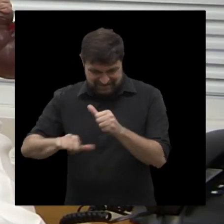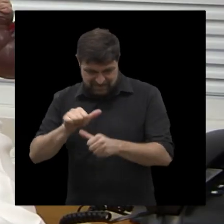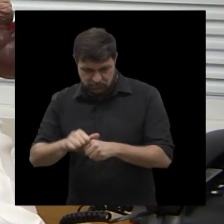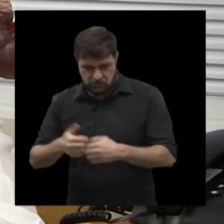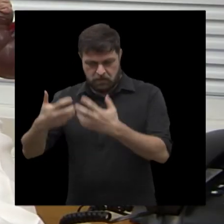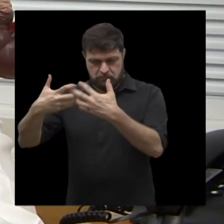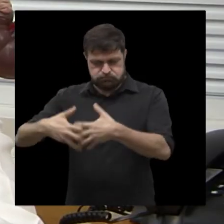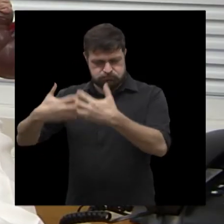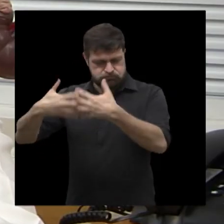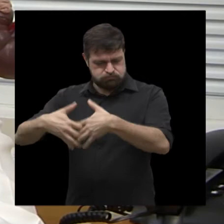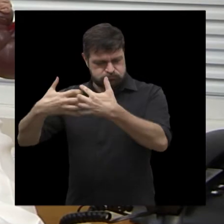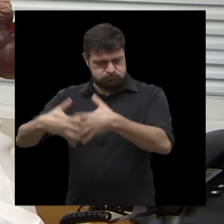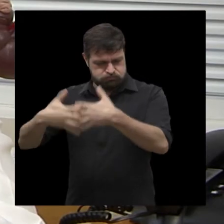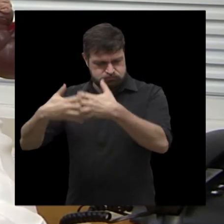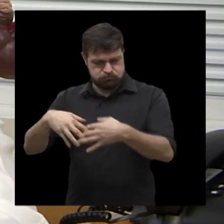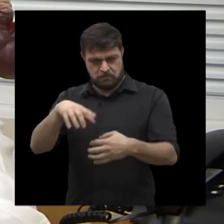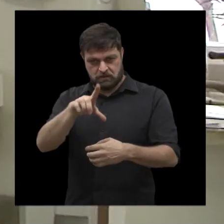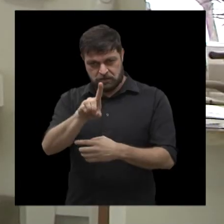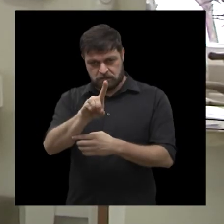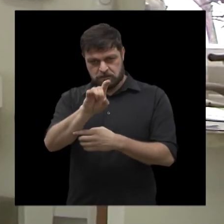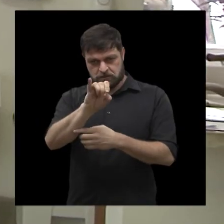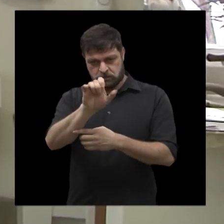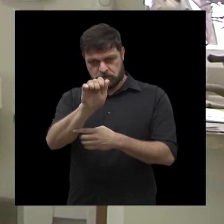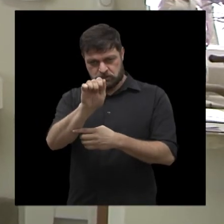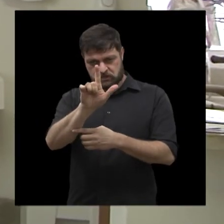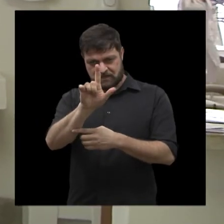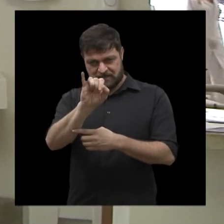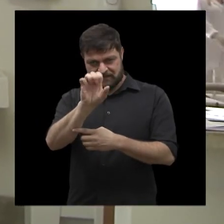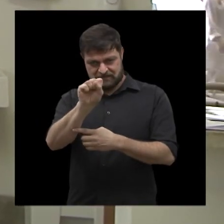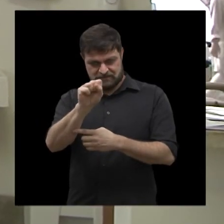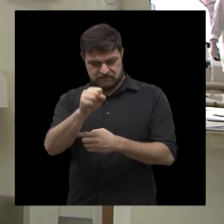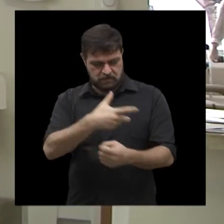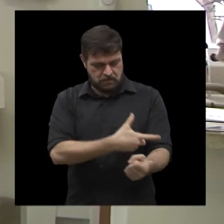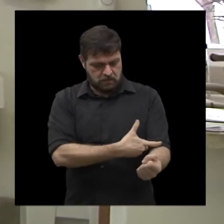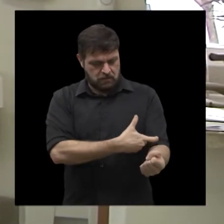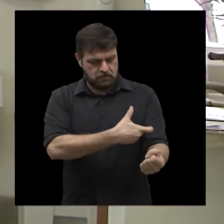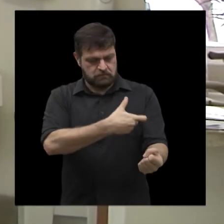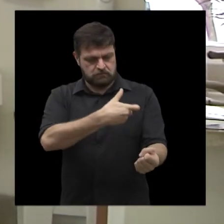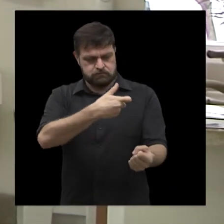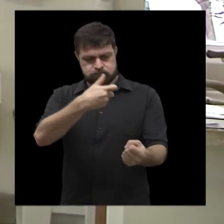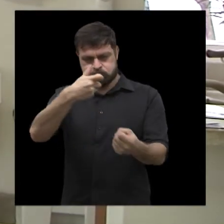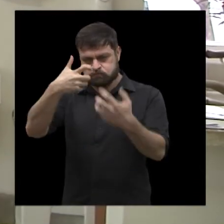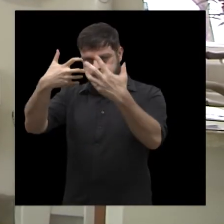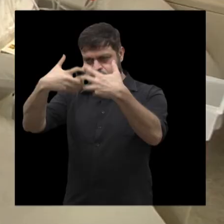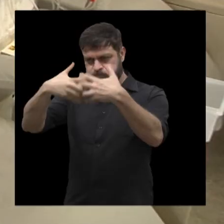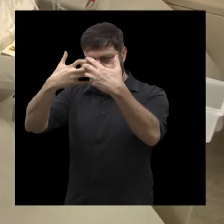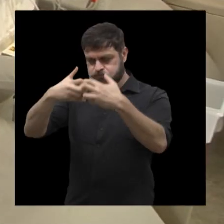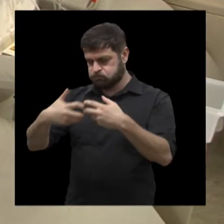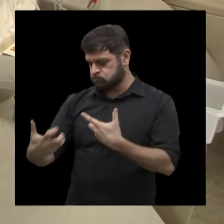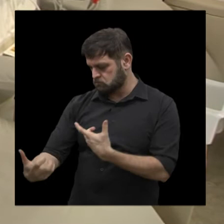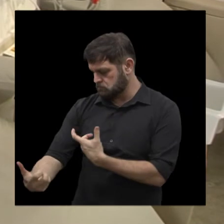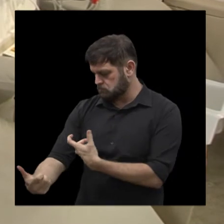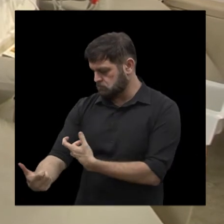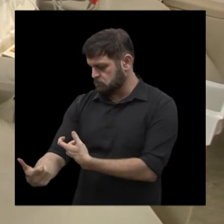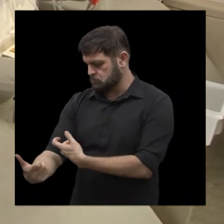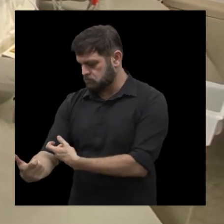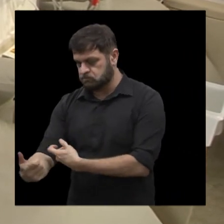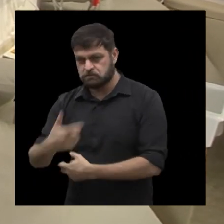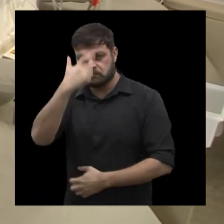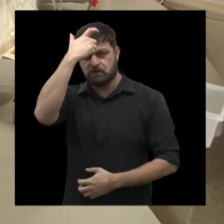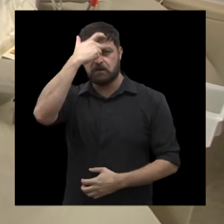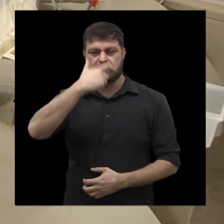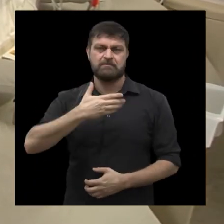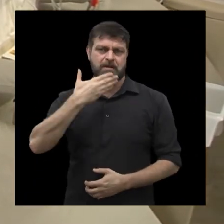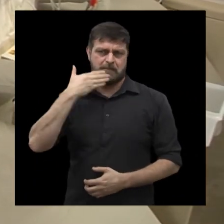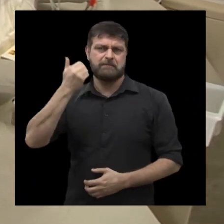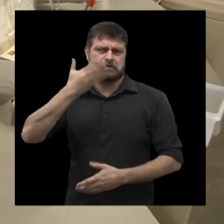transplante, exatamente. Né? A diálise nos últimos anos, assim, ela melhorou muito, né? Eu sou da época que,